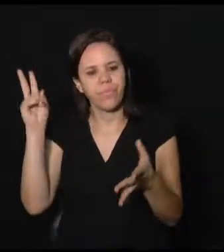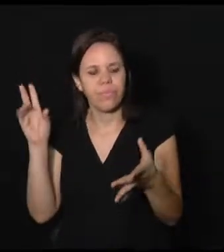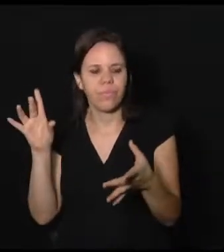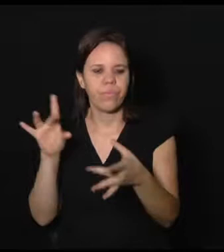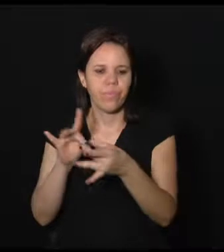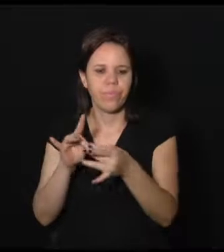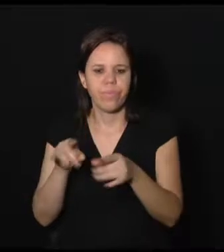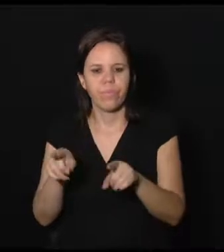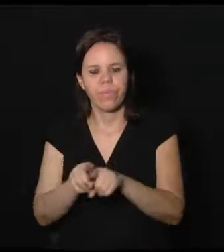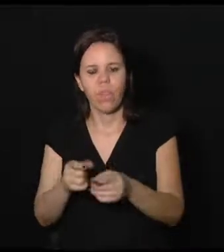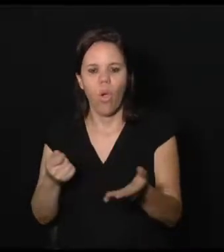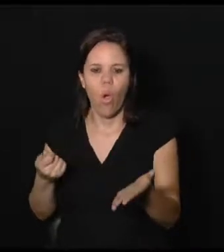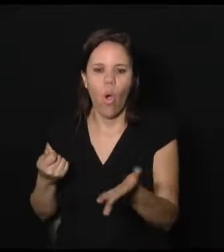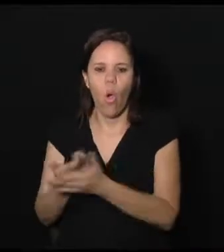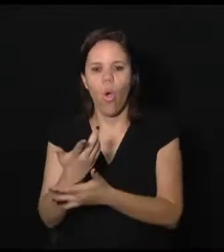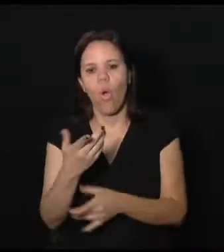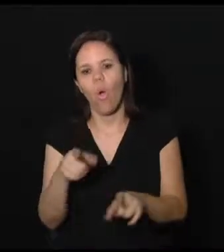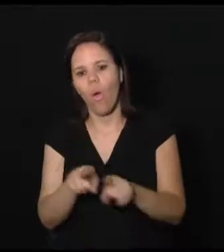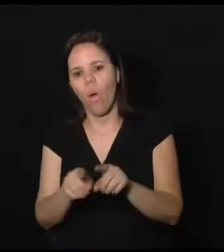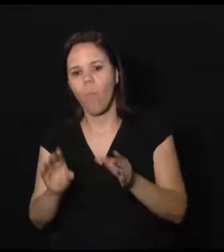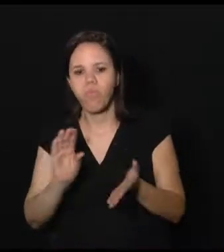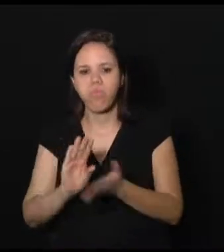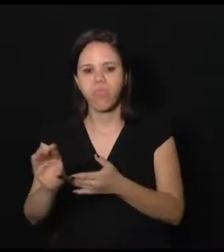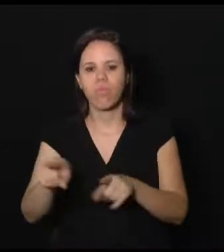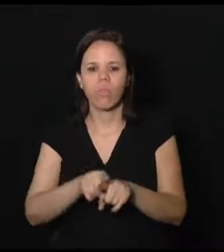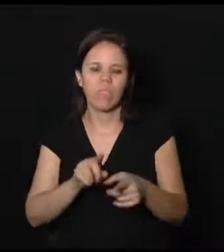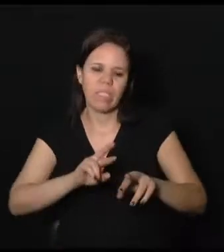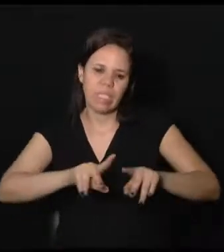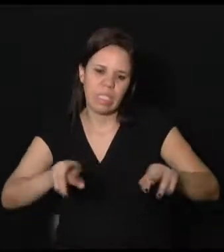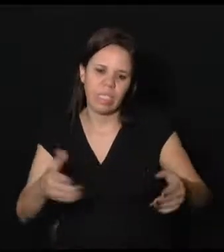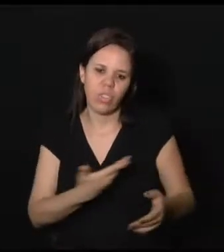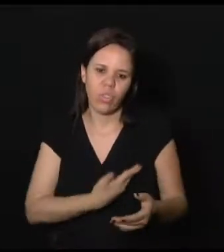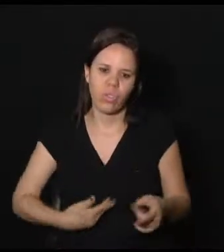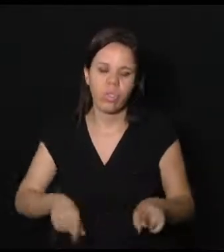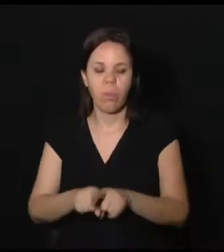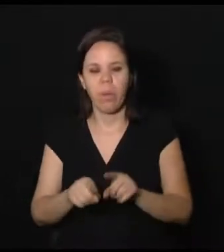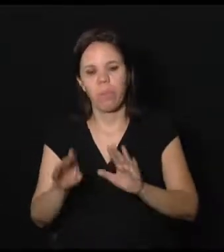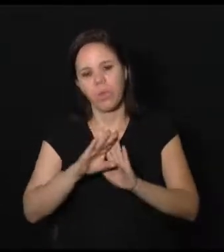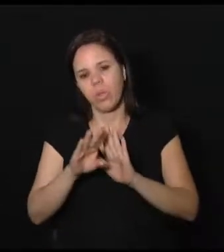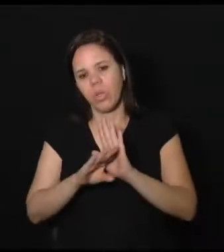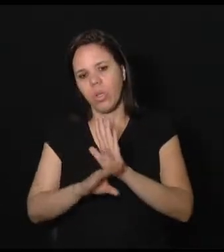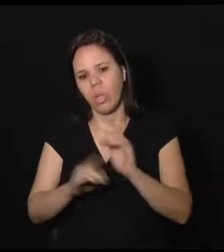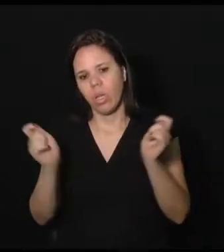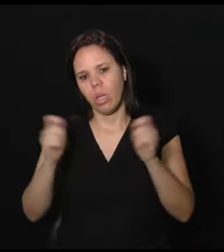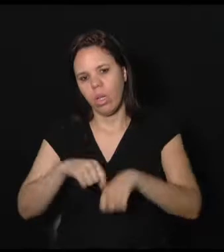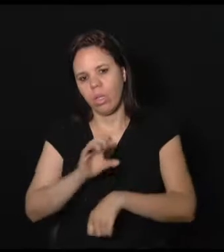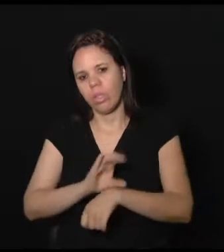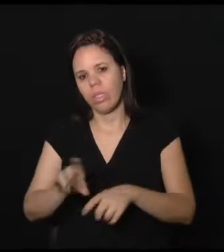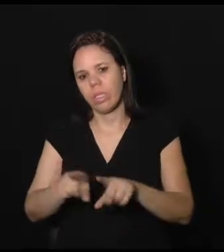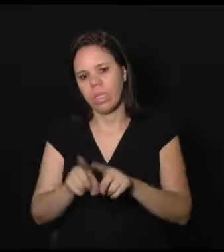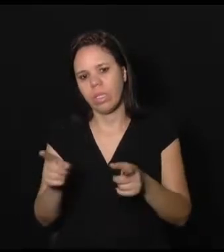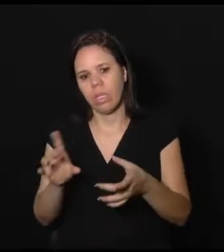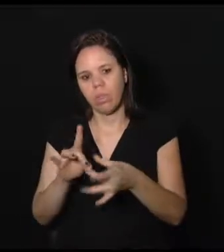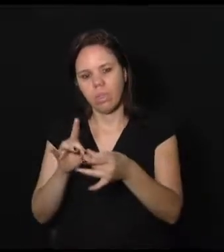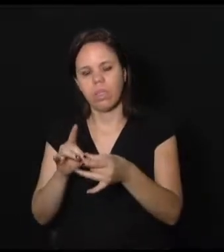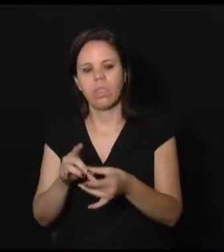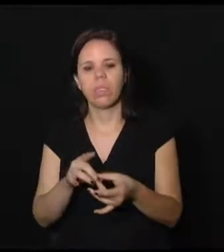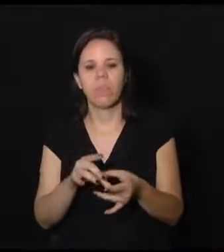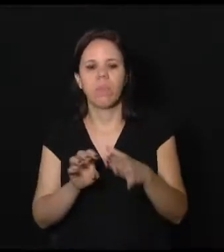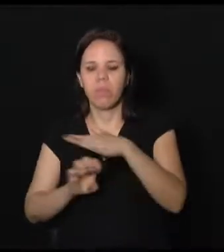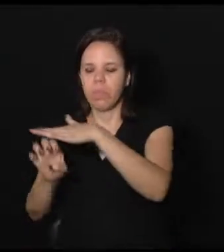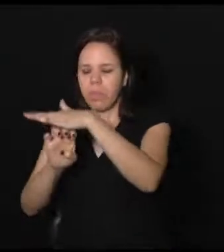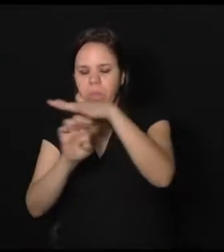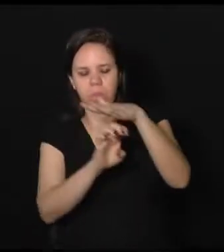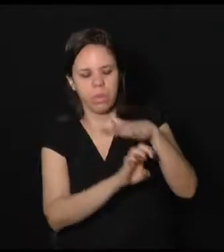compras governamentais, a criação de joint ventures, enfim, programas de capacitação, parcerias, redes empresariais, ou